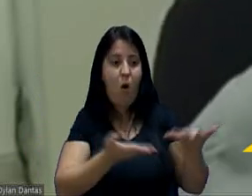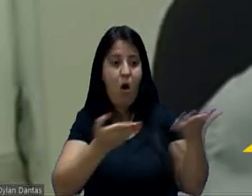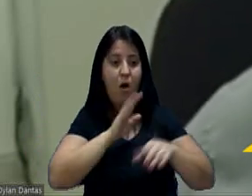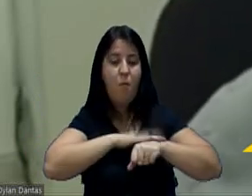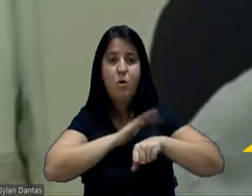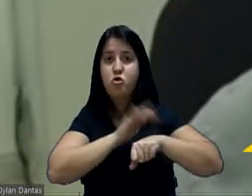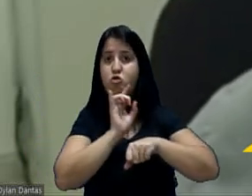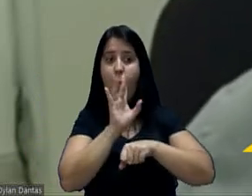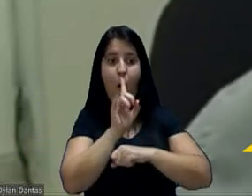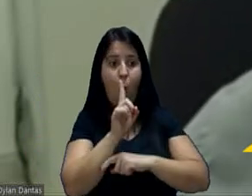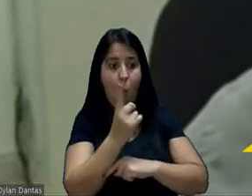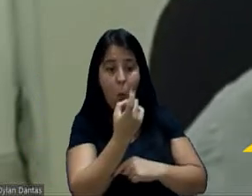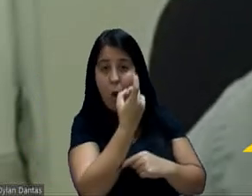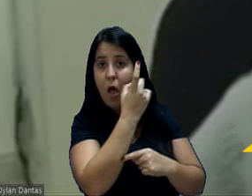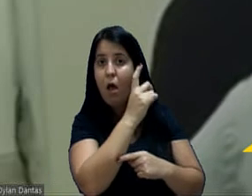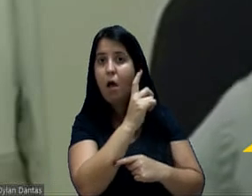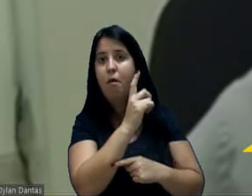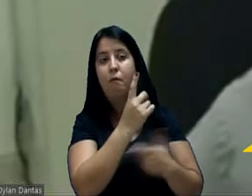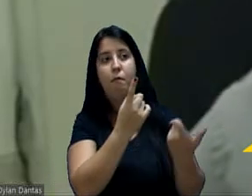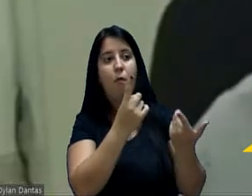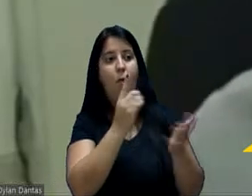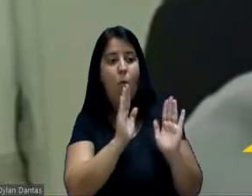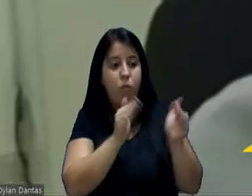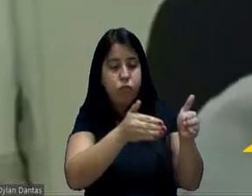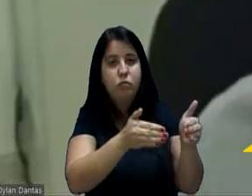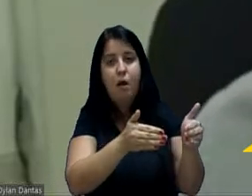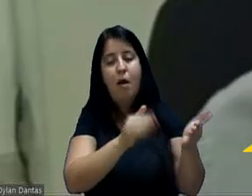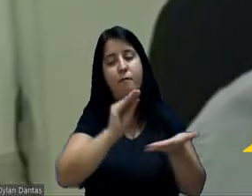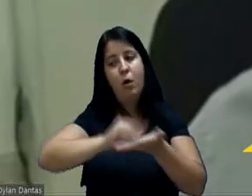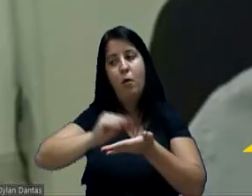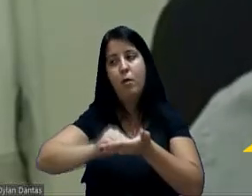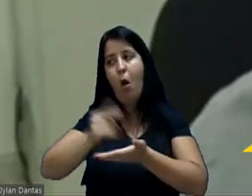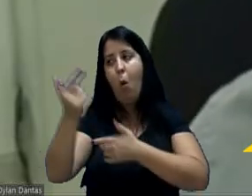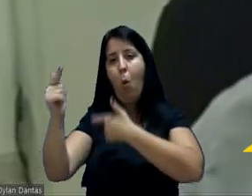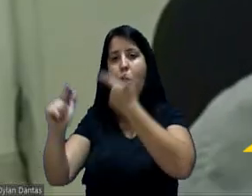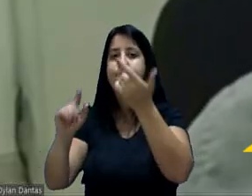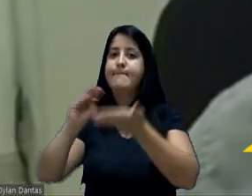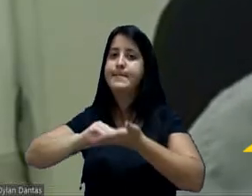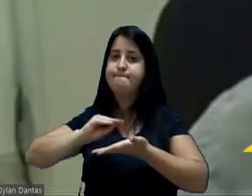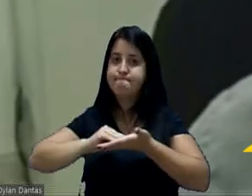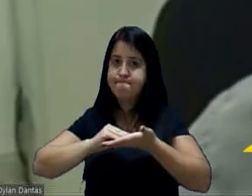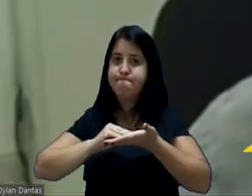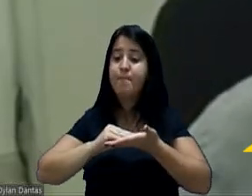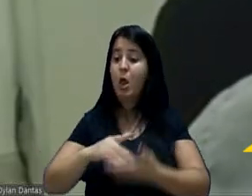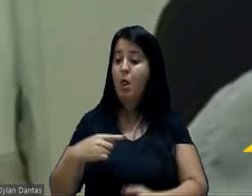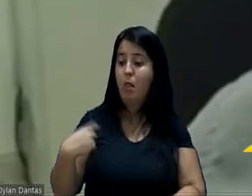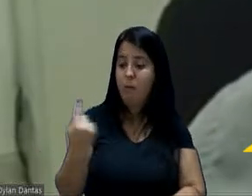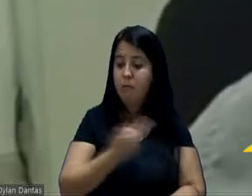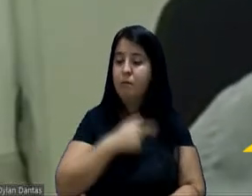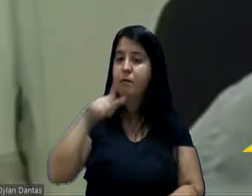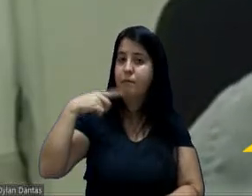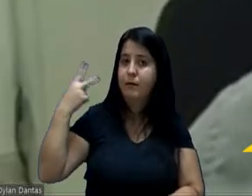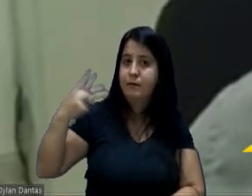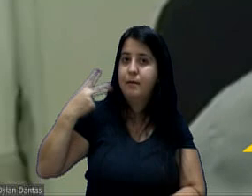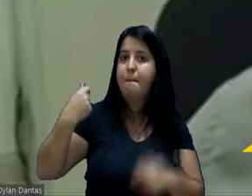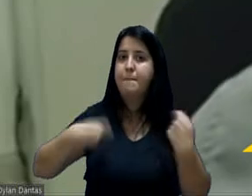para uma única questão, porque pode faltar para outra, né? E compete a nós, como vereadores,